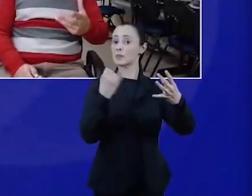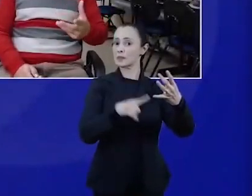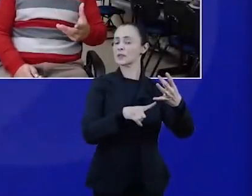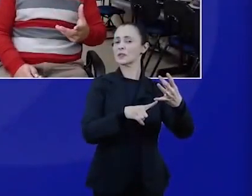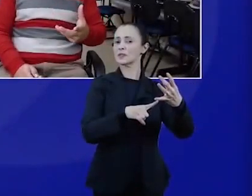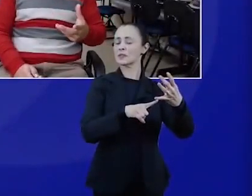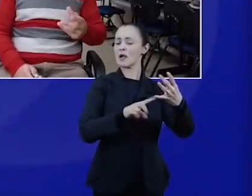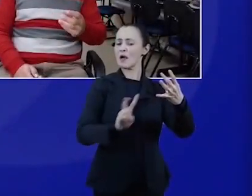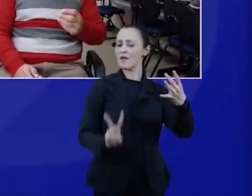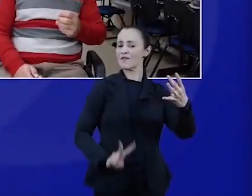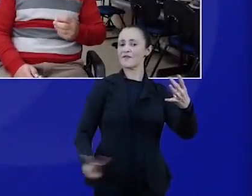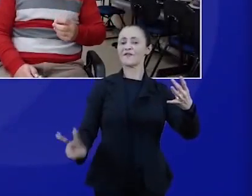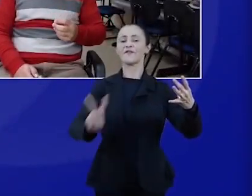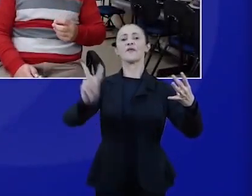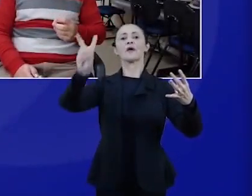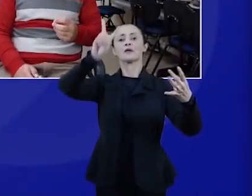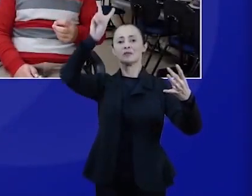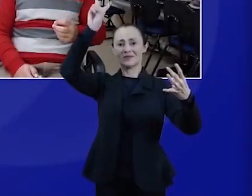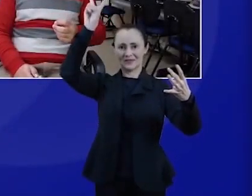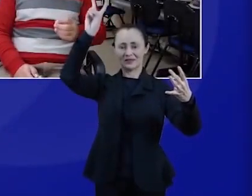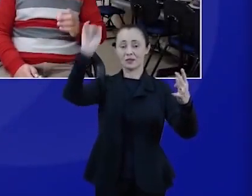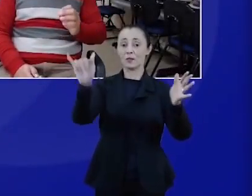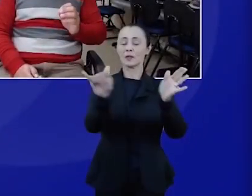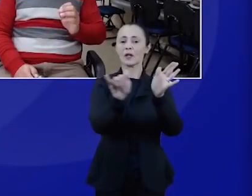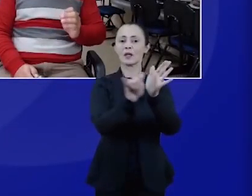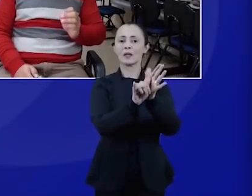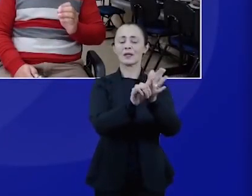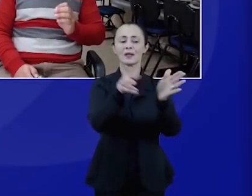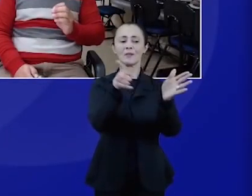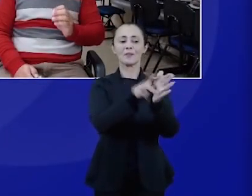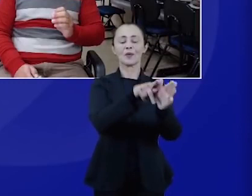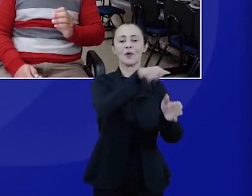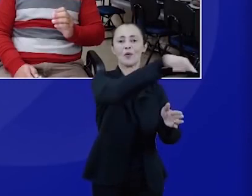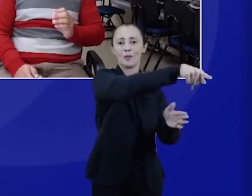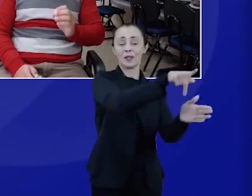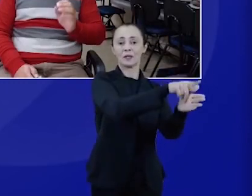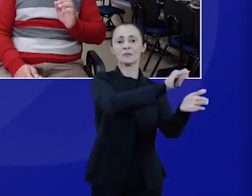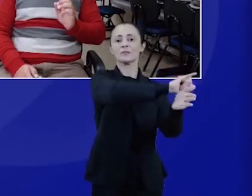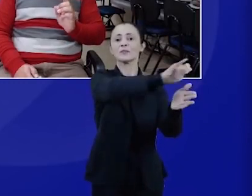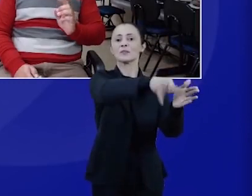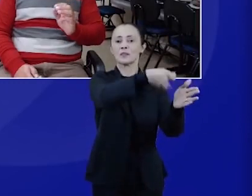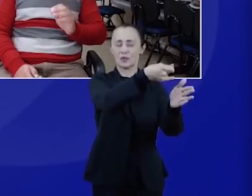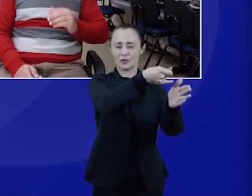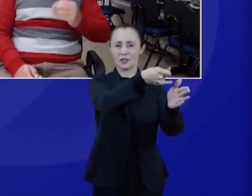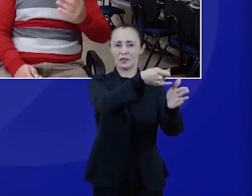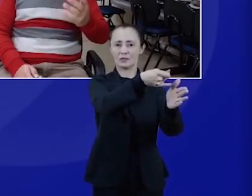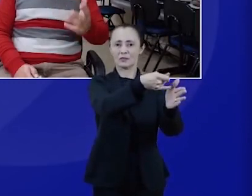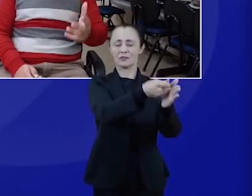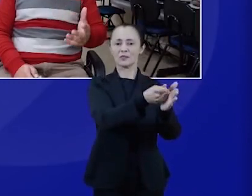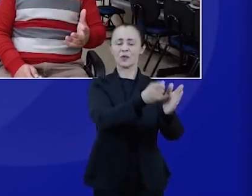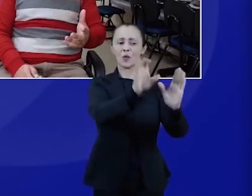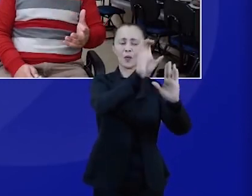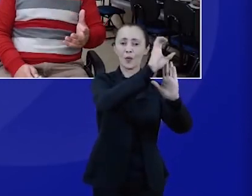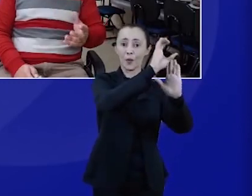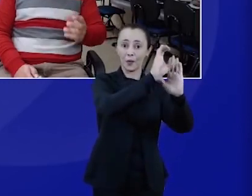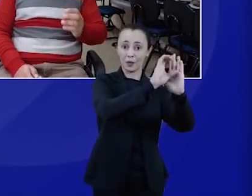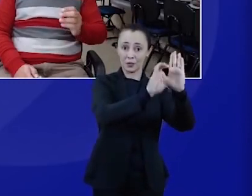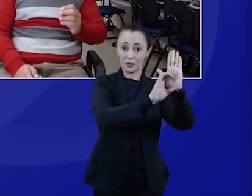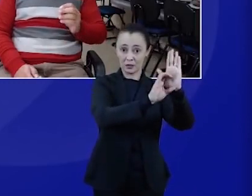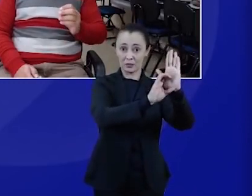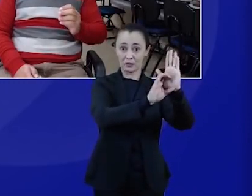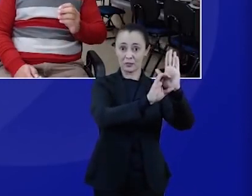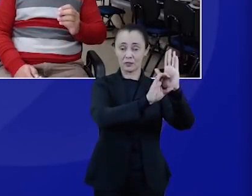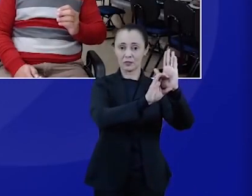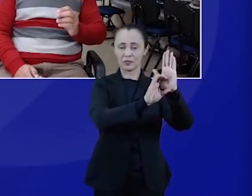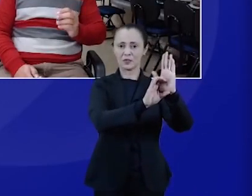a valorização dessa identidade do campo por meio de projetos pedagógicos com conteúdos curriculares